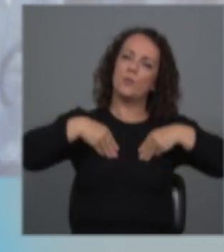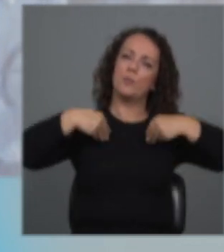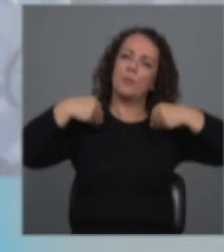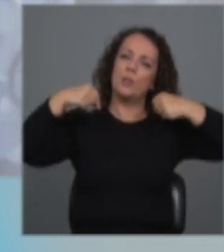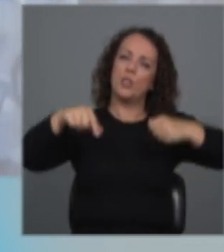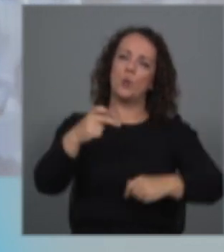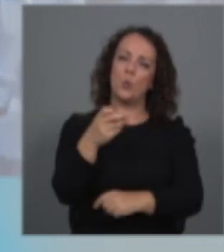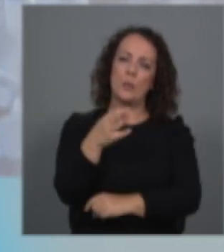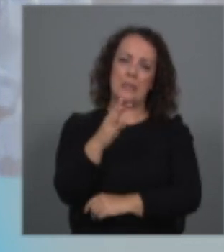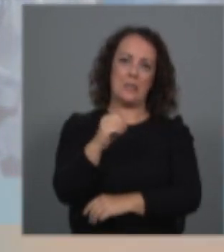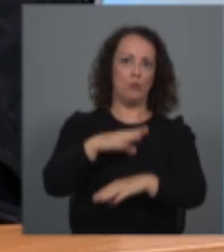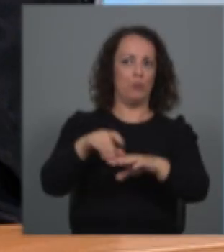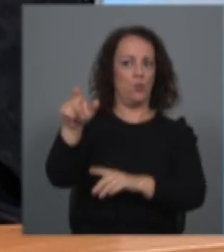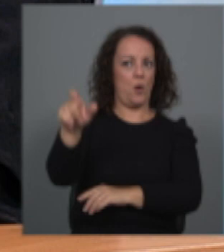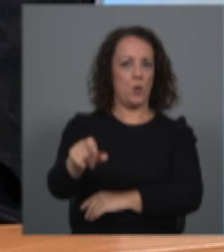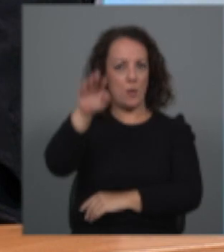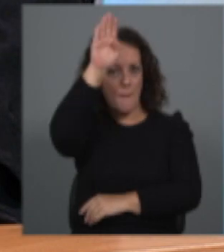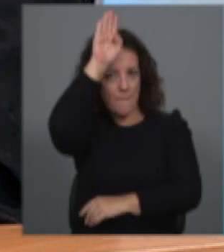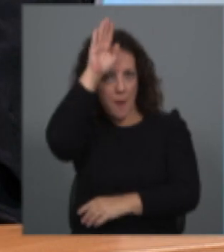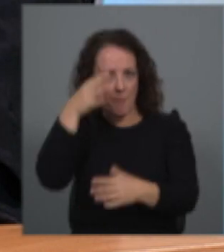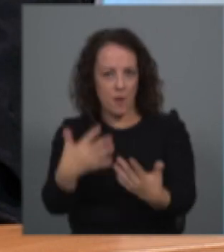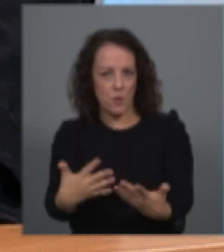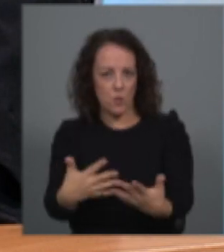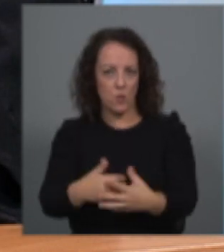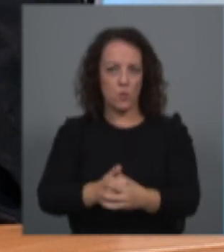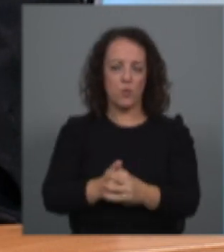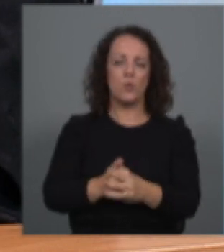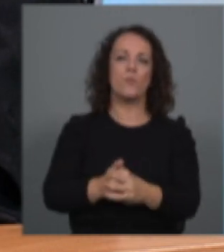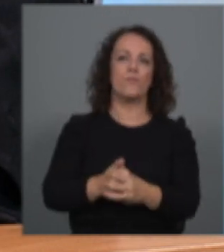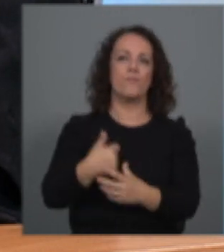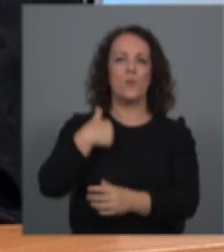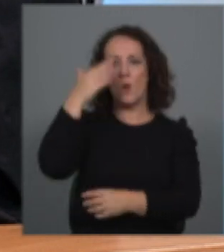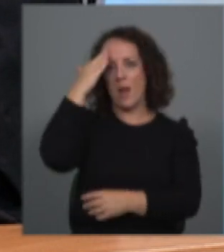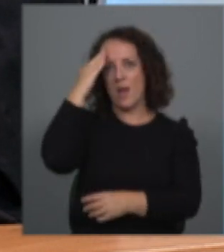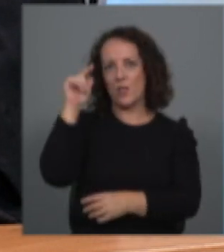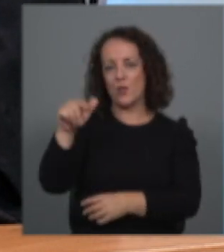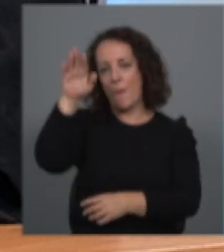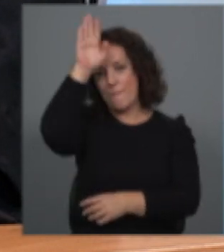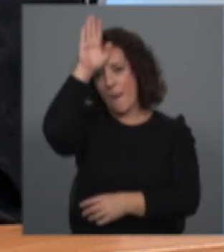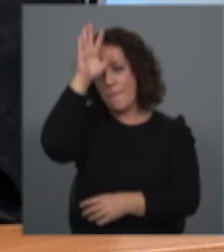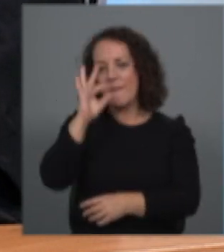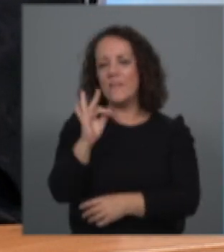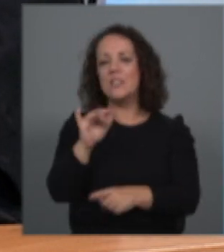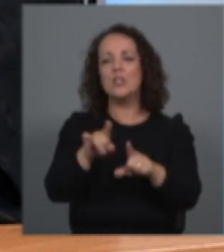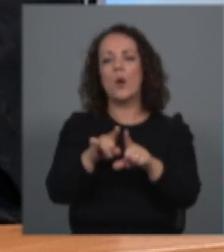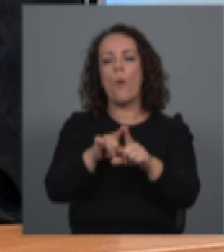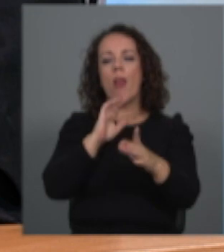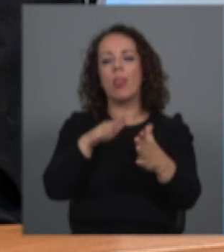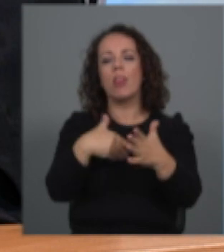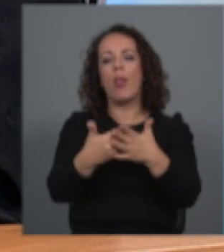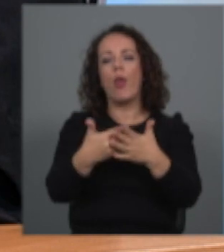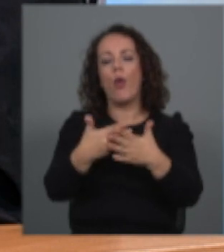Francisco? Penso que o Papa Francisco deu mais um empurrão, porque se vamos ver